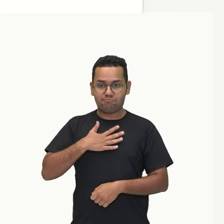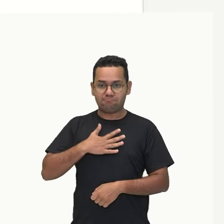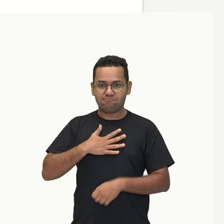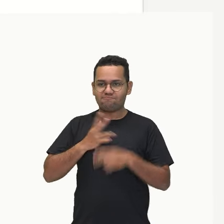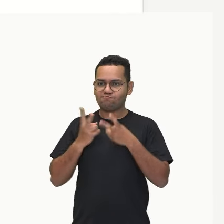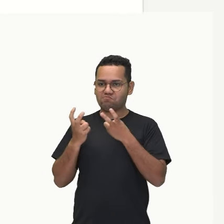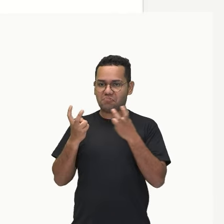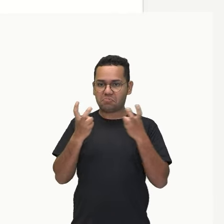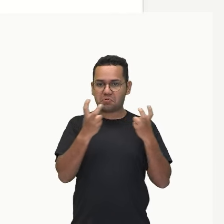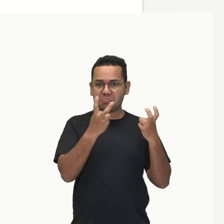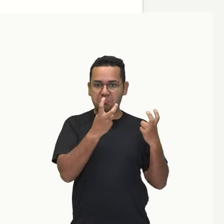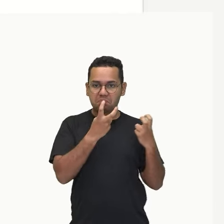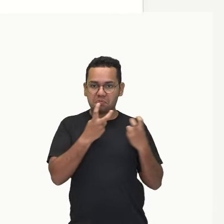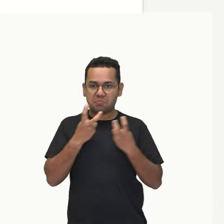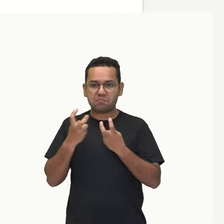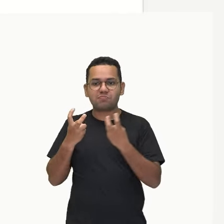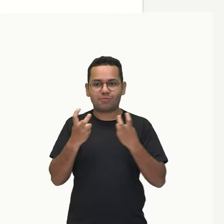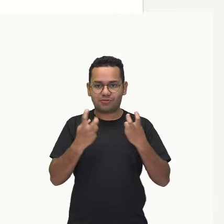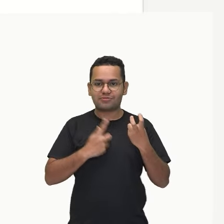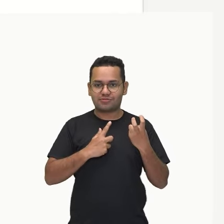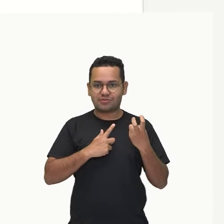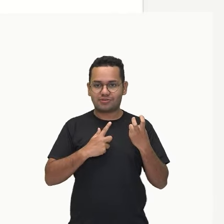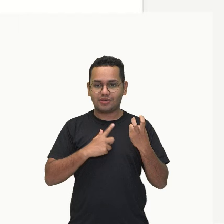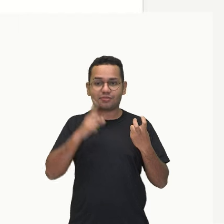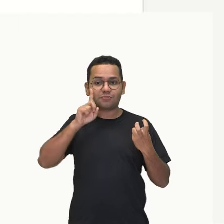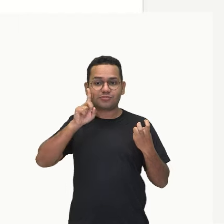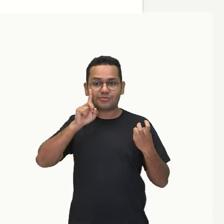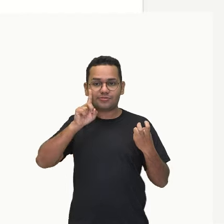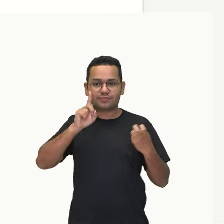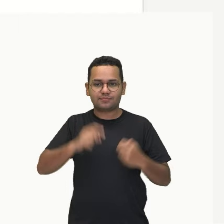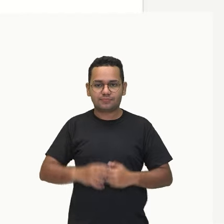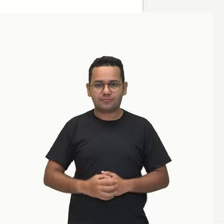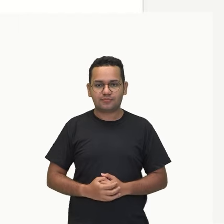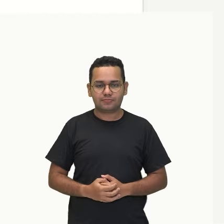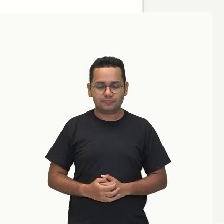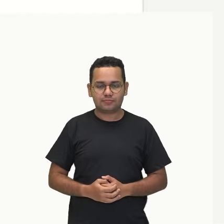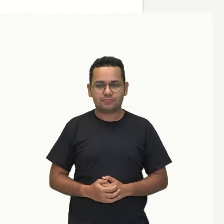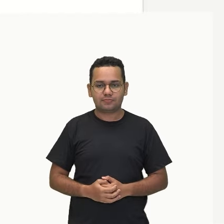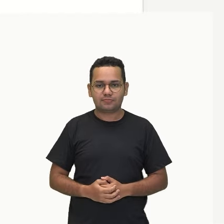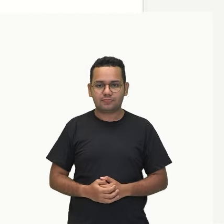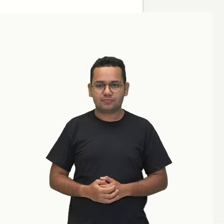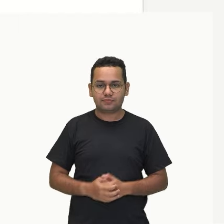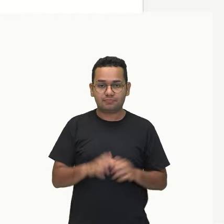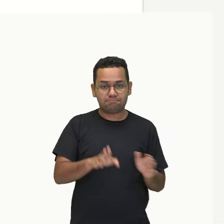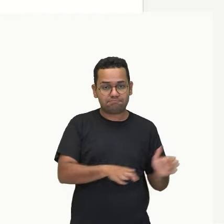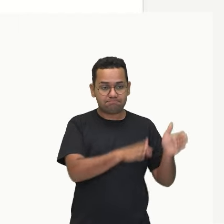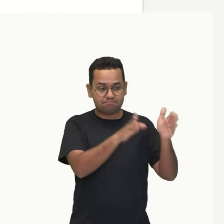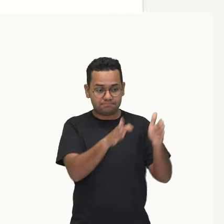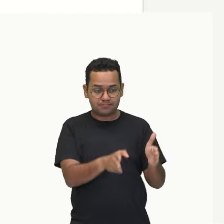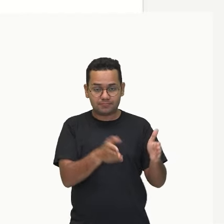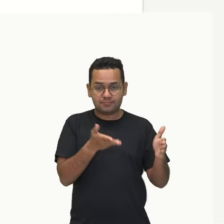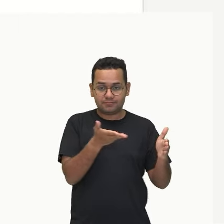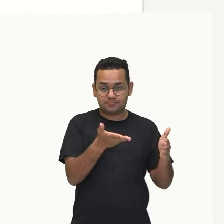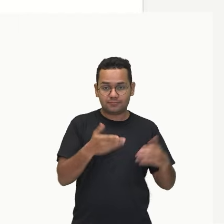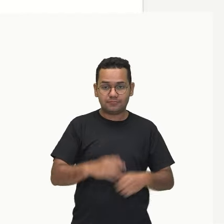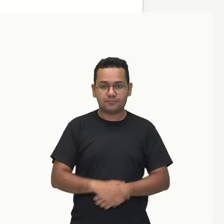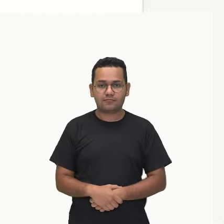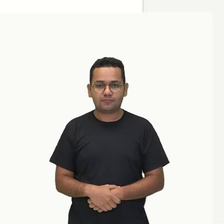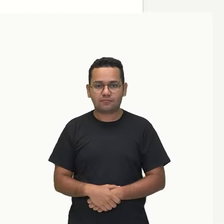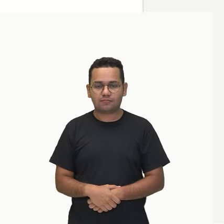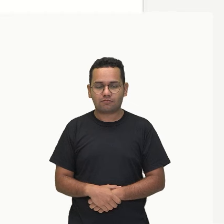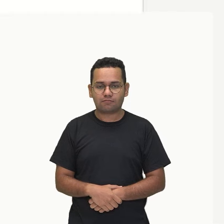meu cotidiano, tá bom? É essa a ideia. O conhecimento científico, ele já é o